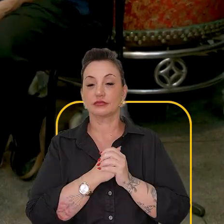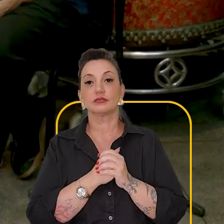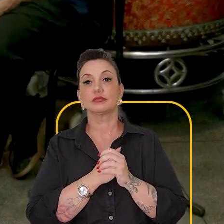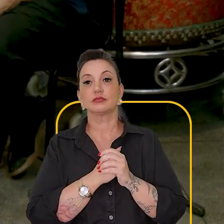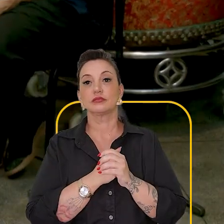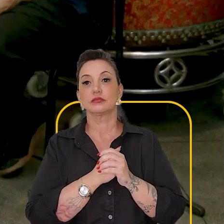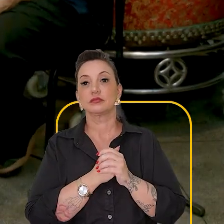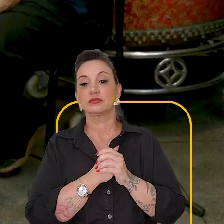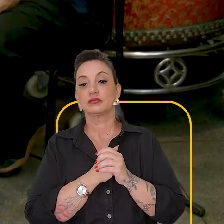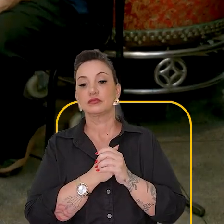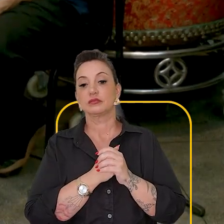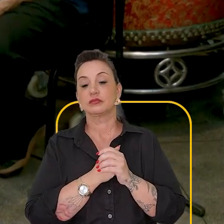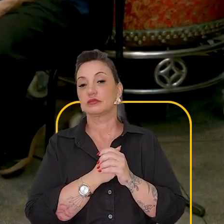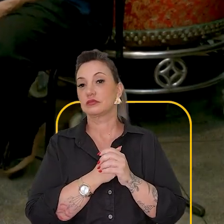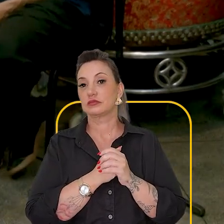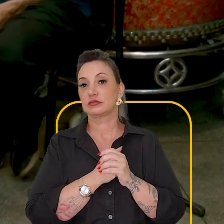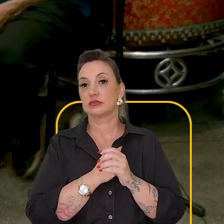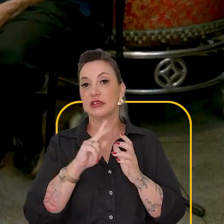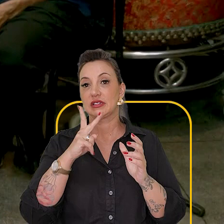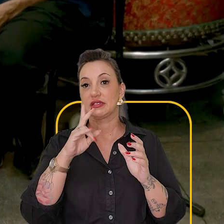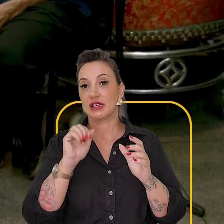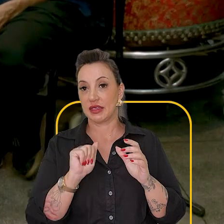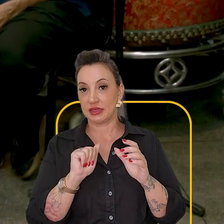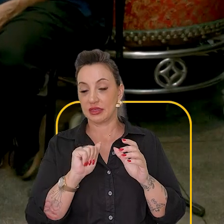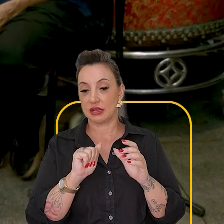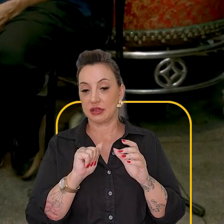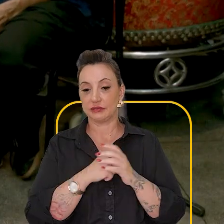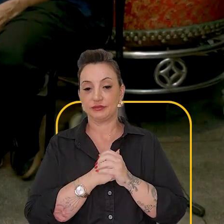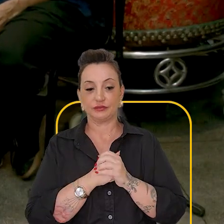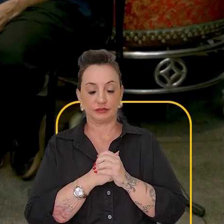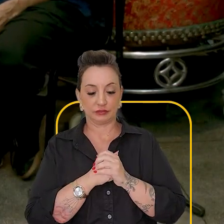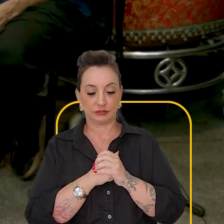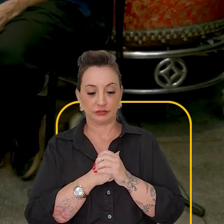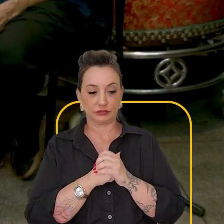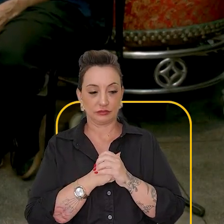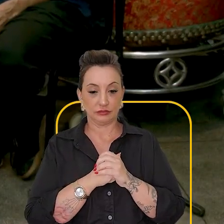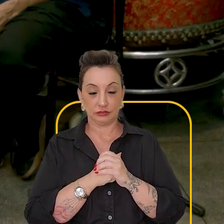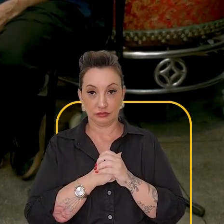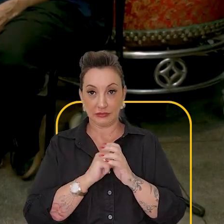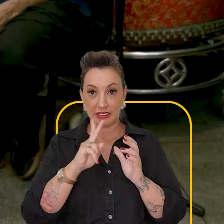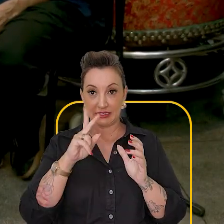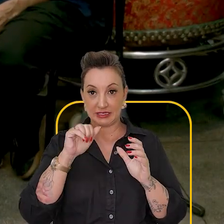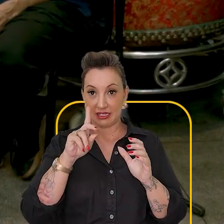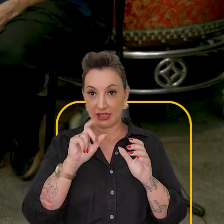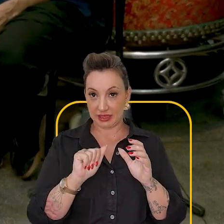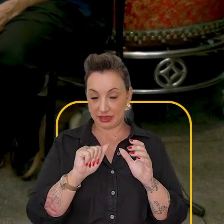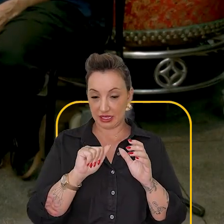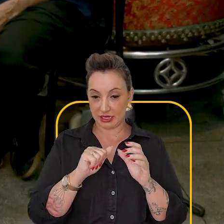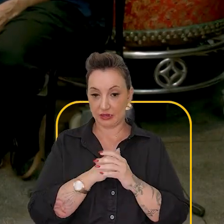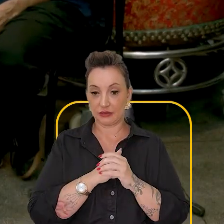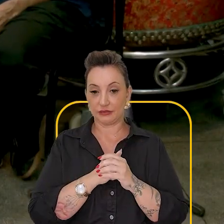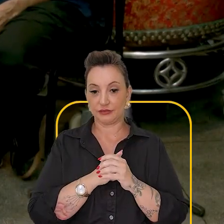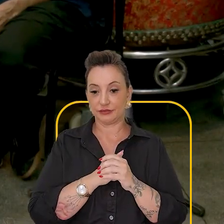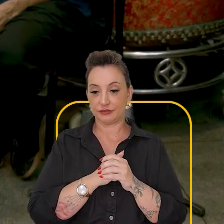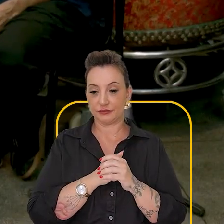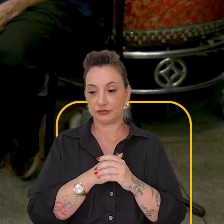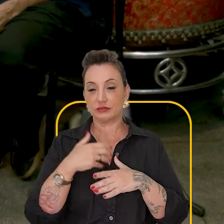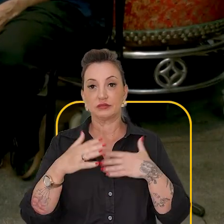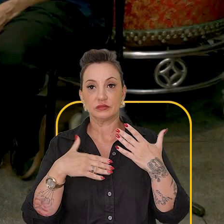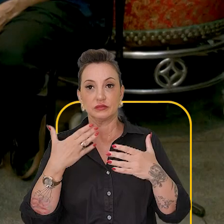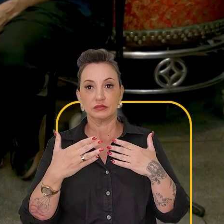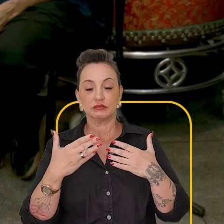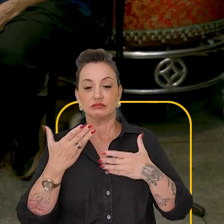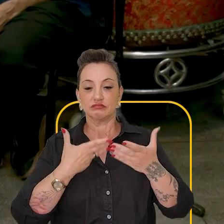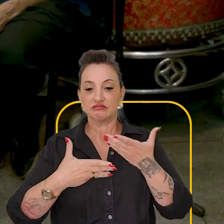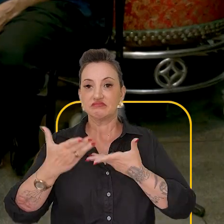vu e de do do sanda e do do cochu no sanda você tá correndo ali o round